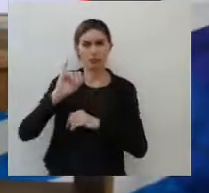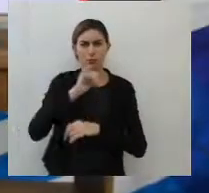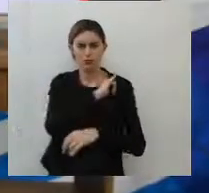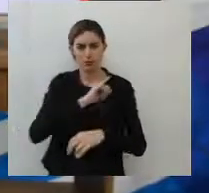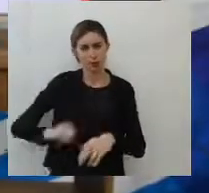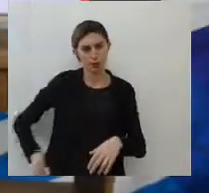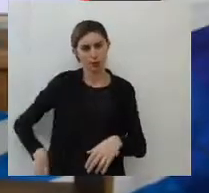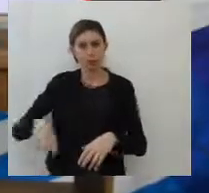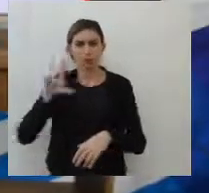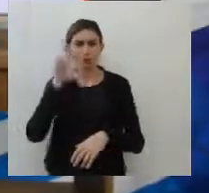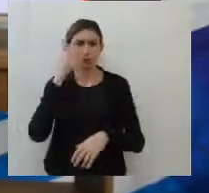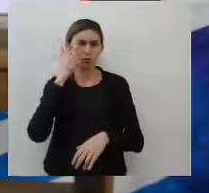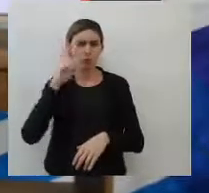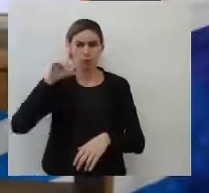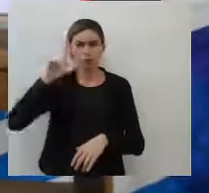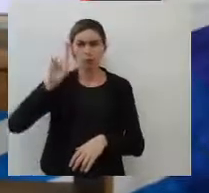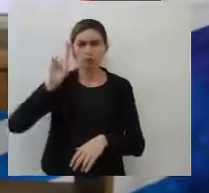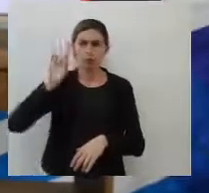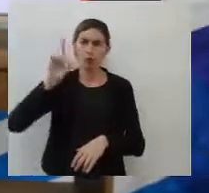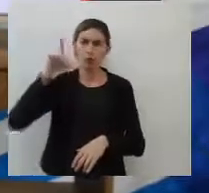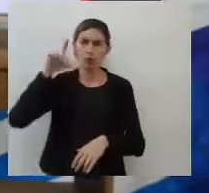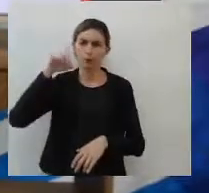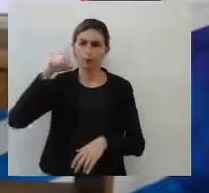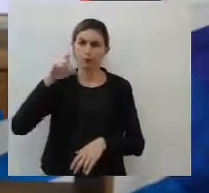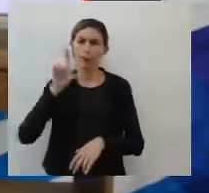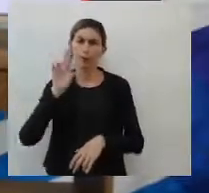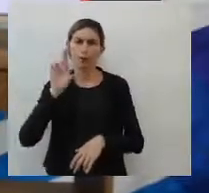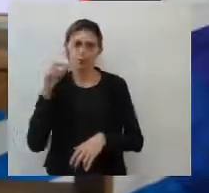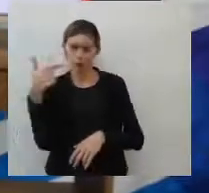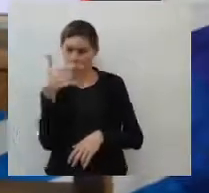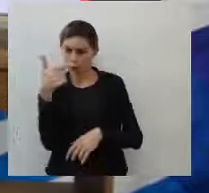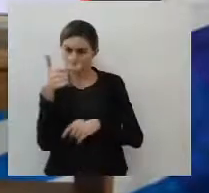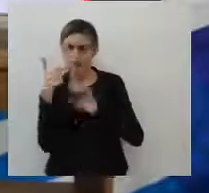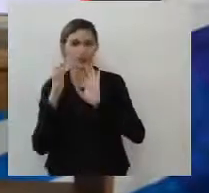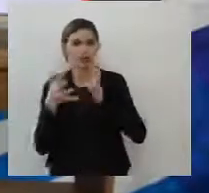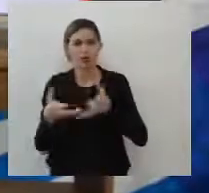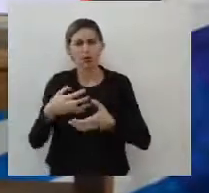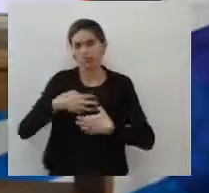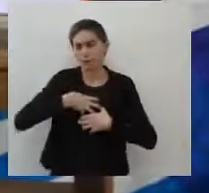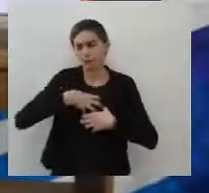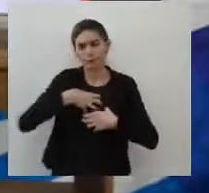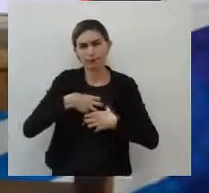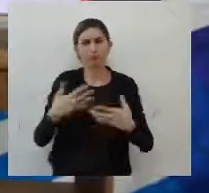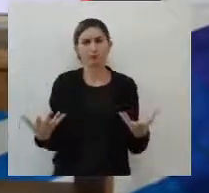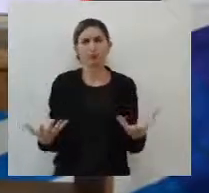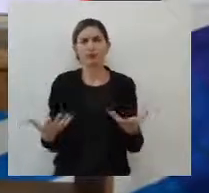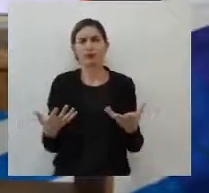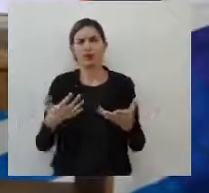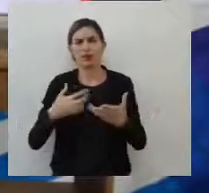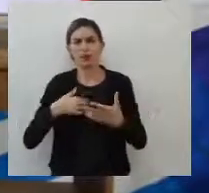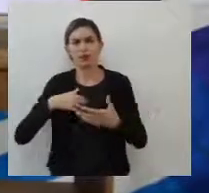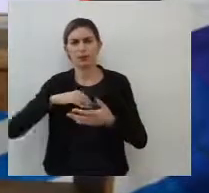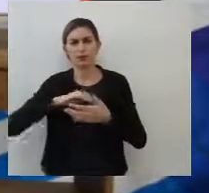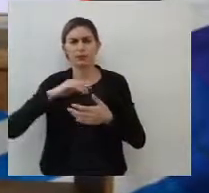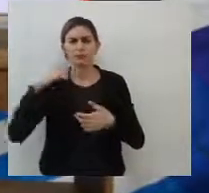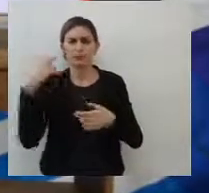Pedro II. Deodoro estava sentido ainda com aquelas causas do afastamento dele, da questão da punição dos